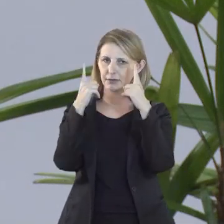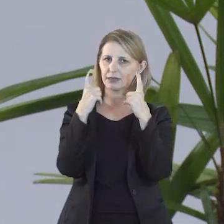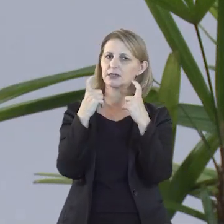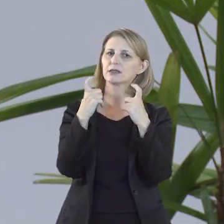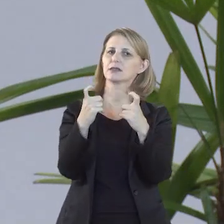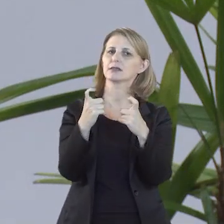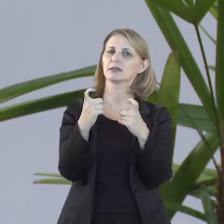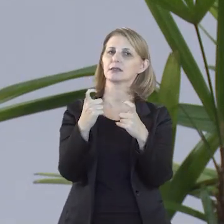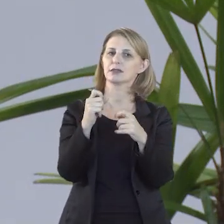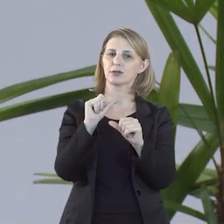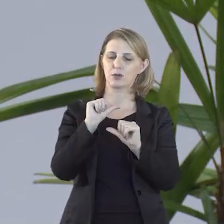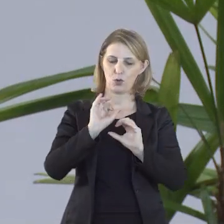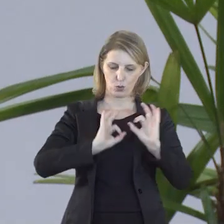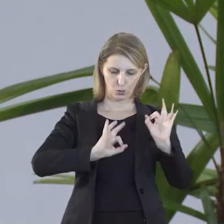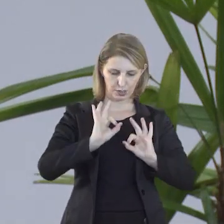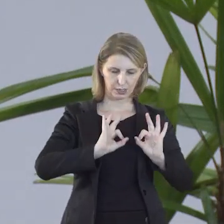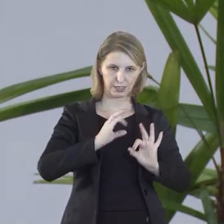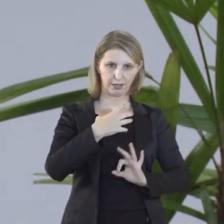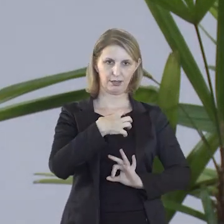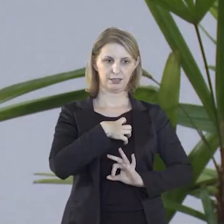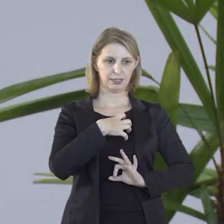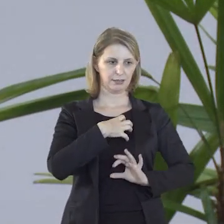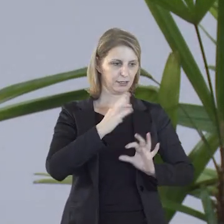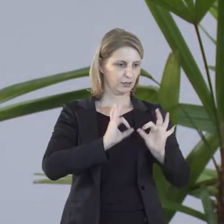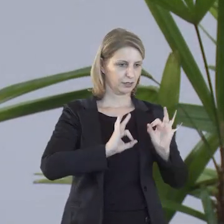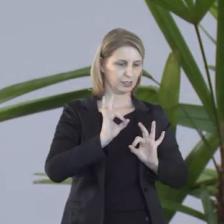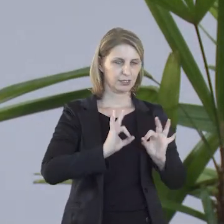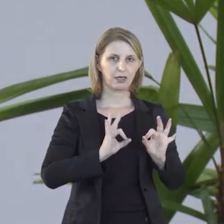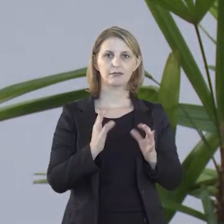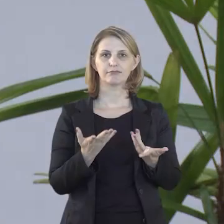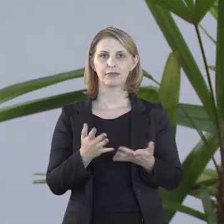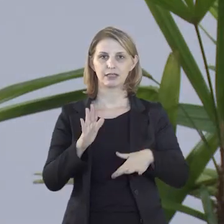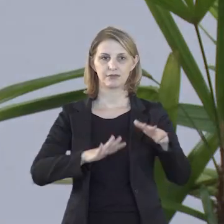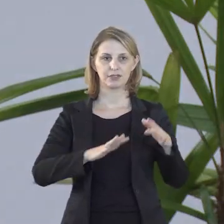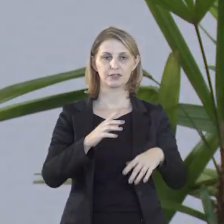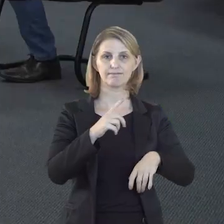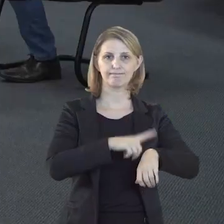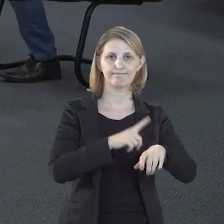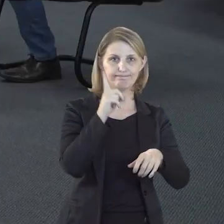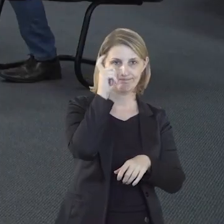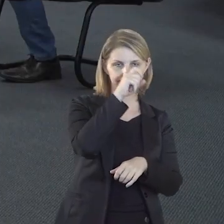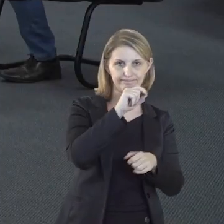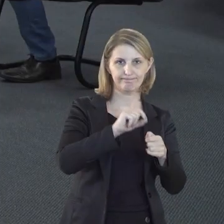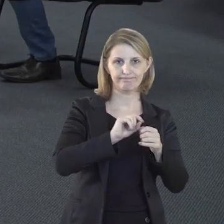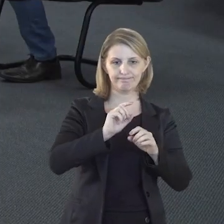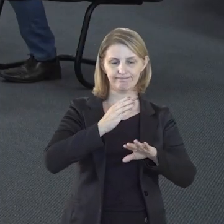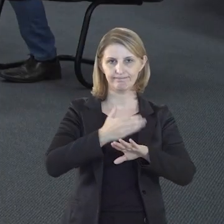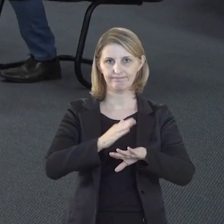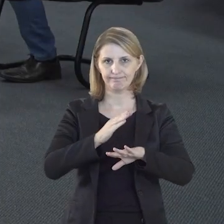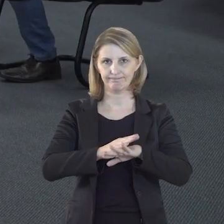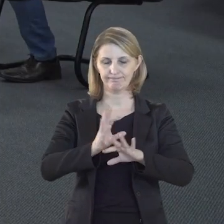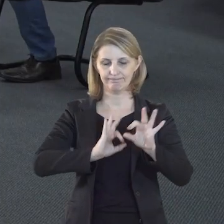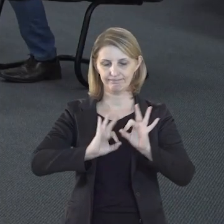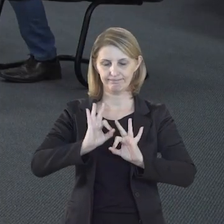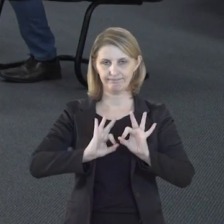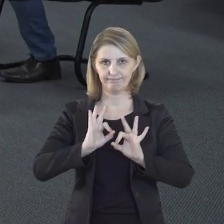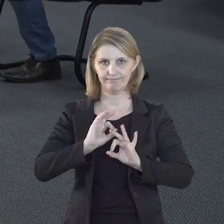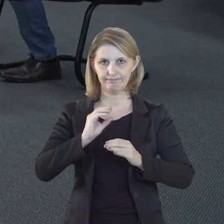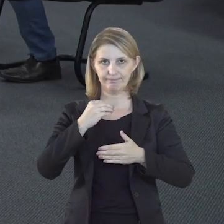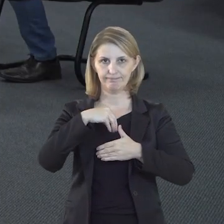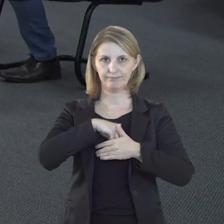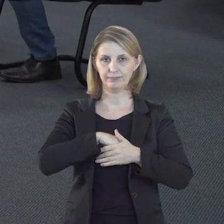reconectar. Muito interessante essa forma da gente se reorganizar, né? No meio do turbilhão a gente consegue fazer